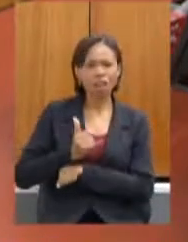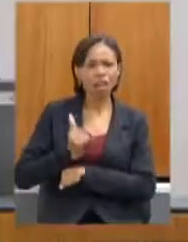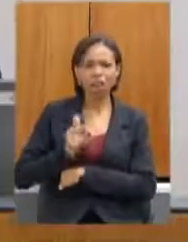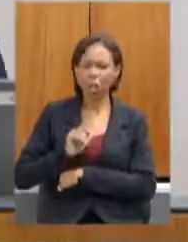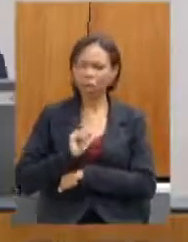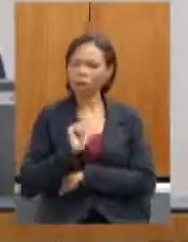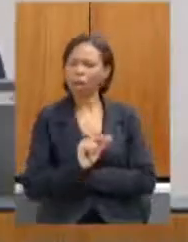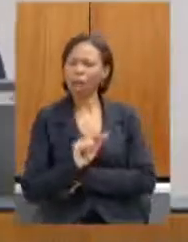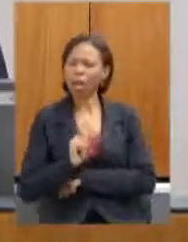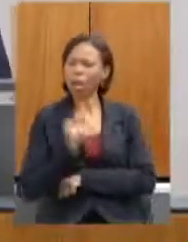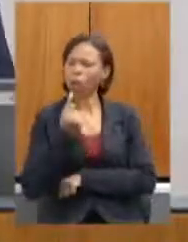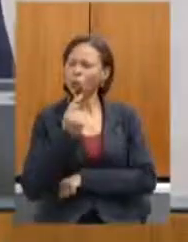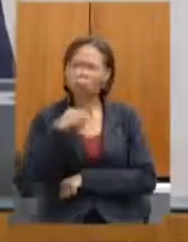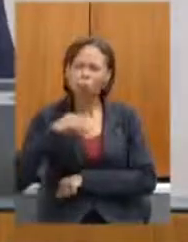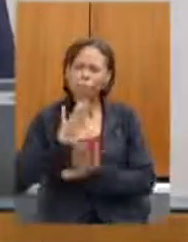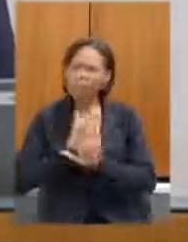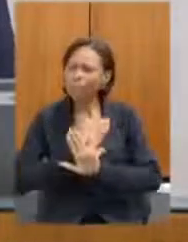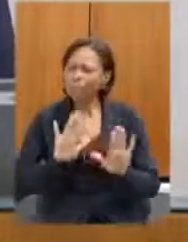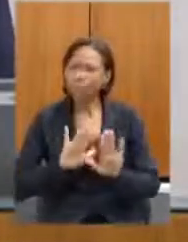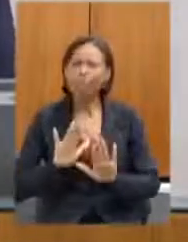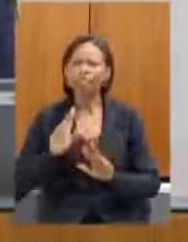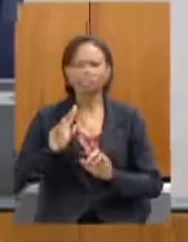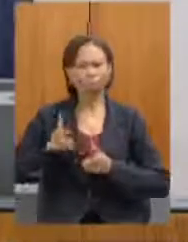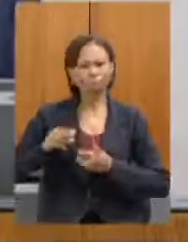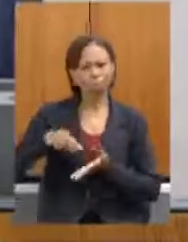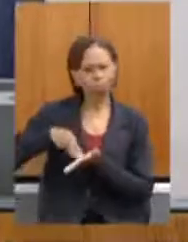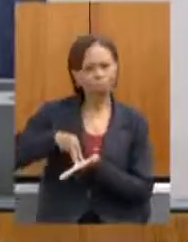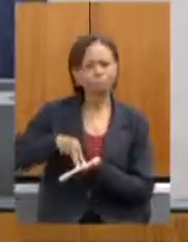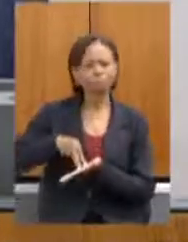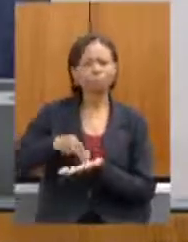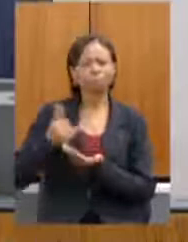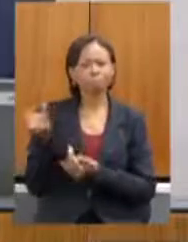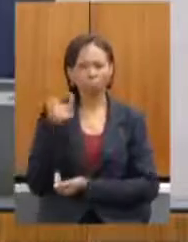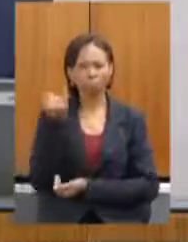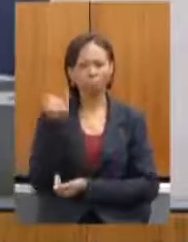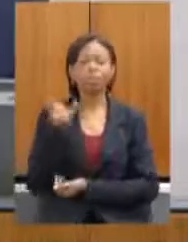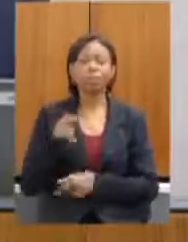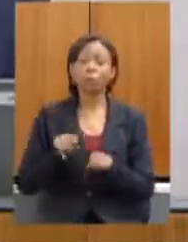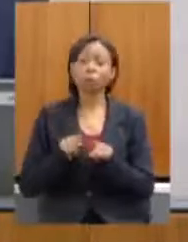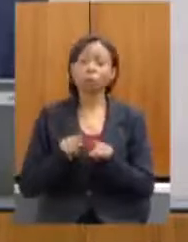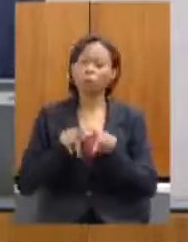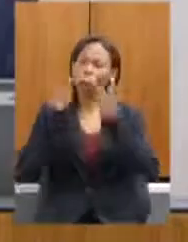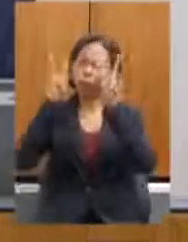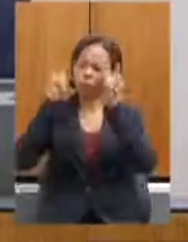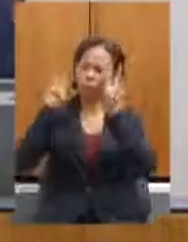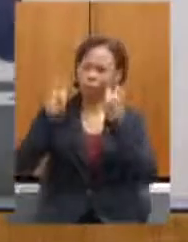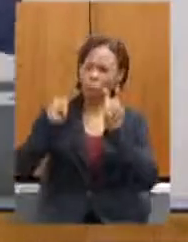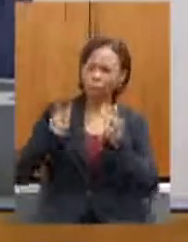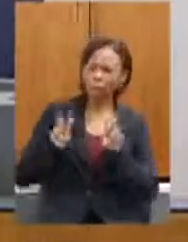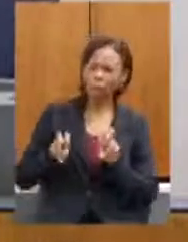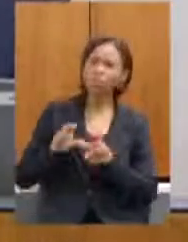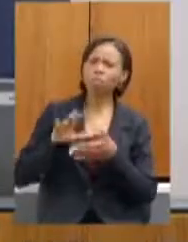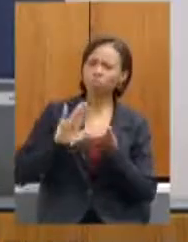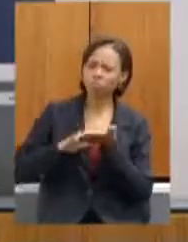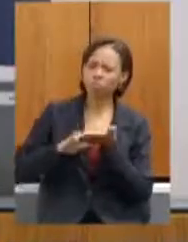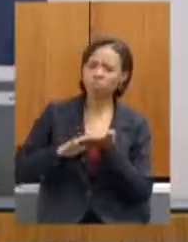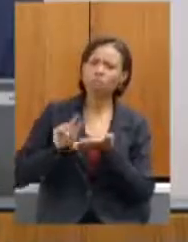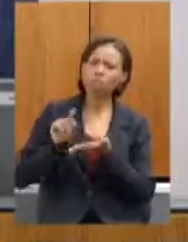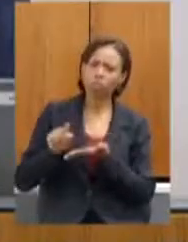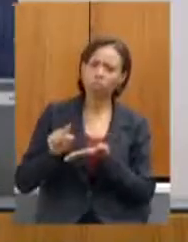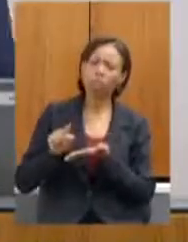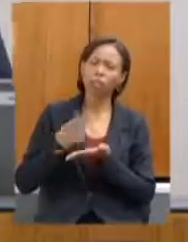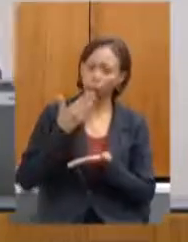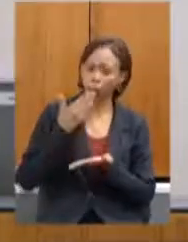Eu acho que isso é muito importante é cumprimentá-la também pela pelos temas propostos pelos requerimentos que os resultados